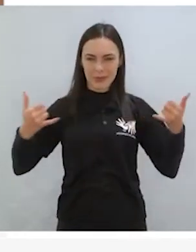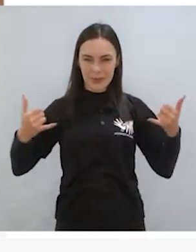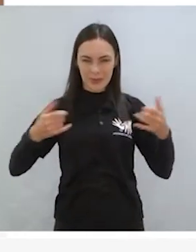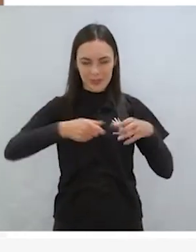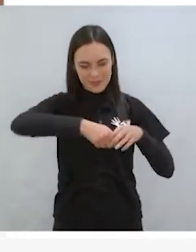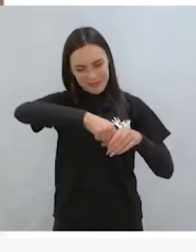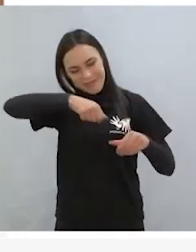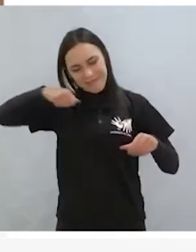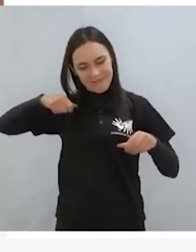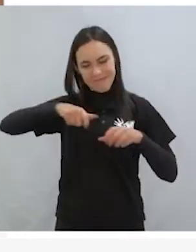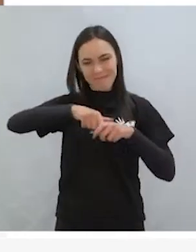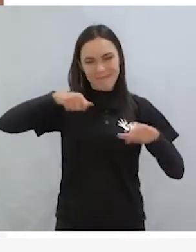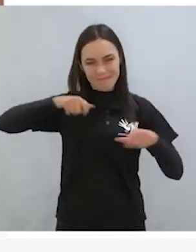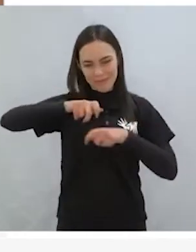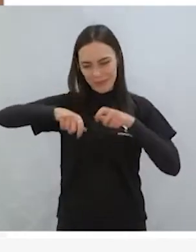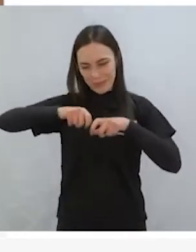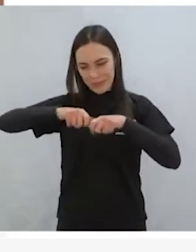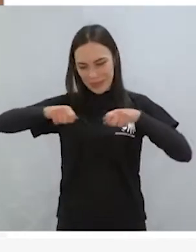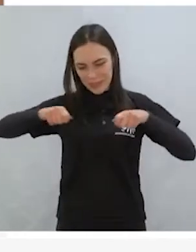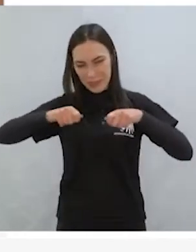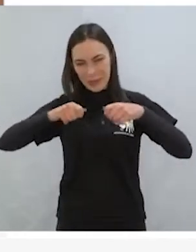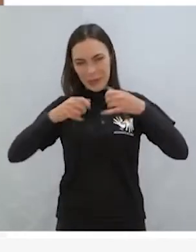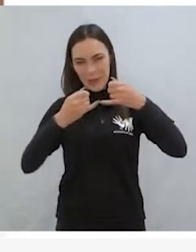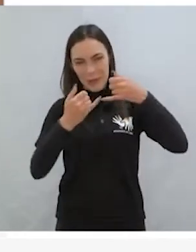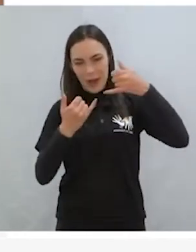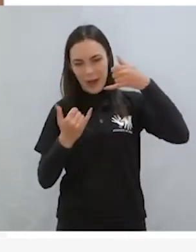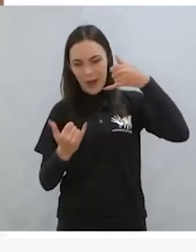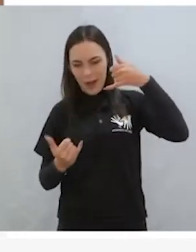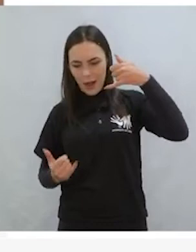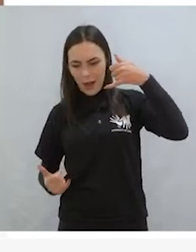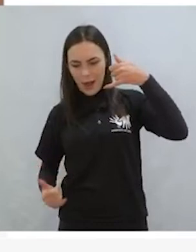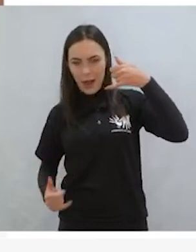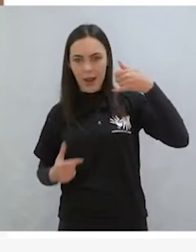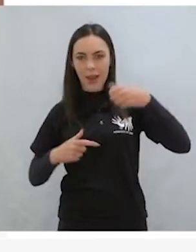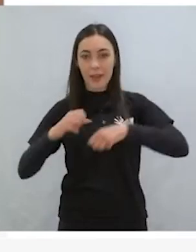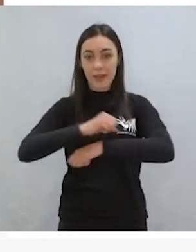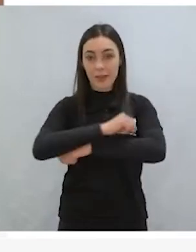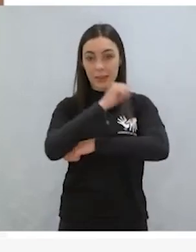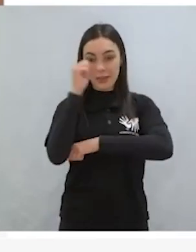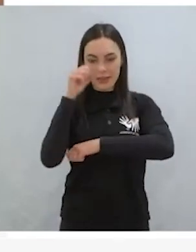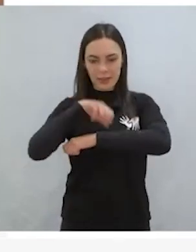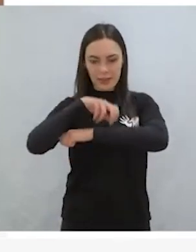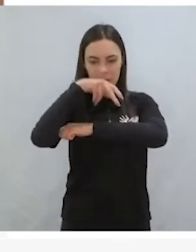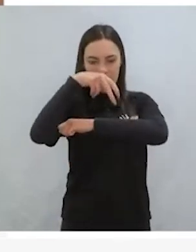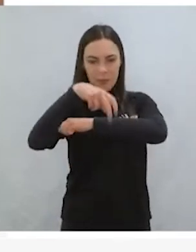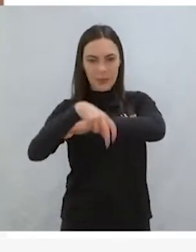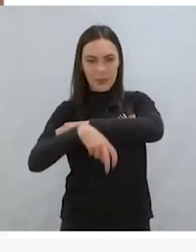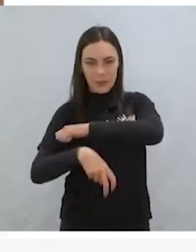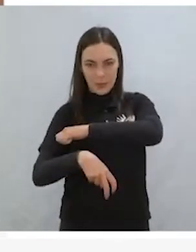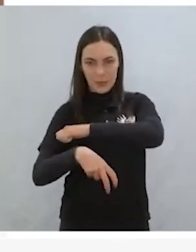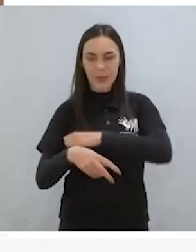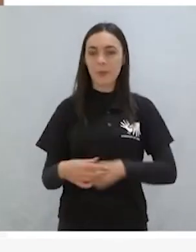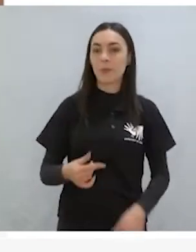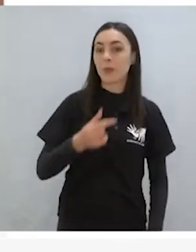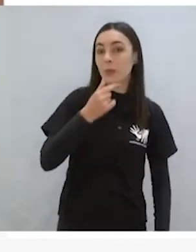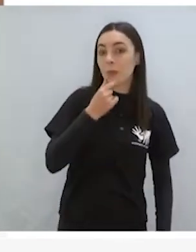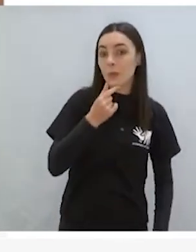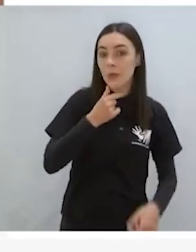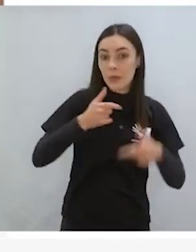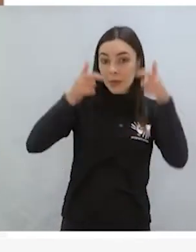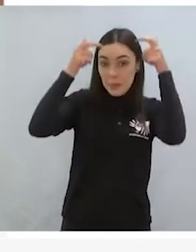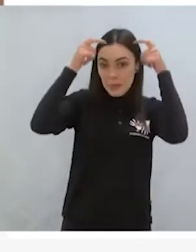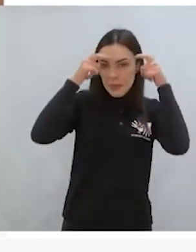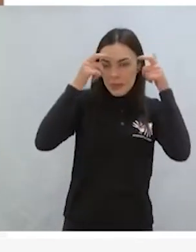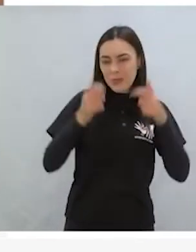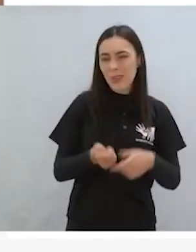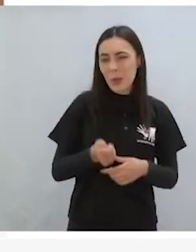deles e, fazendo uma corda comprida, desceu pela janela. O príncipe já estava